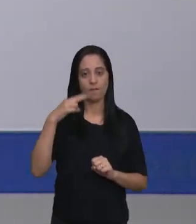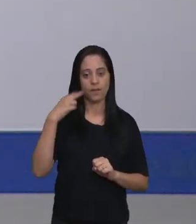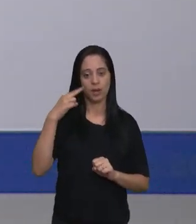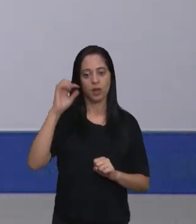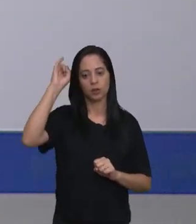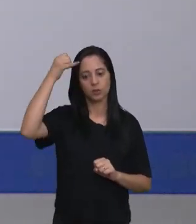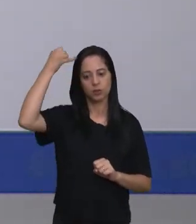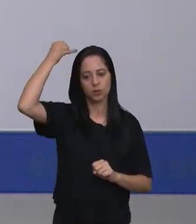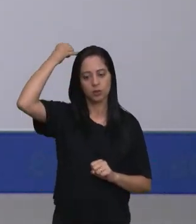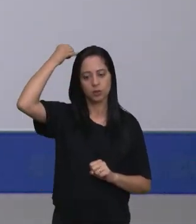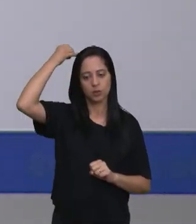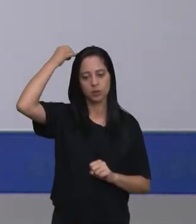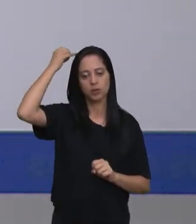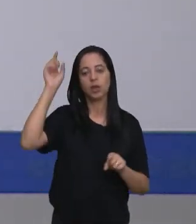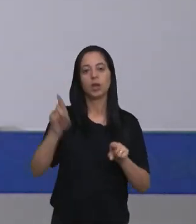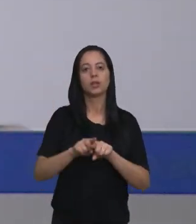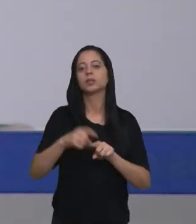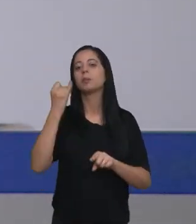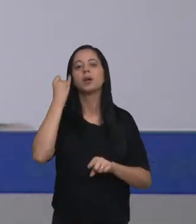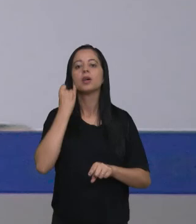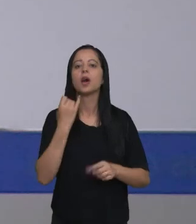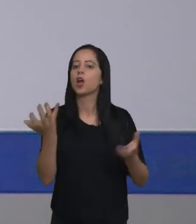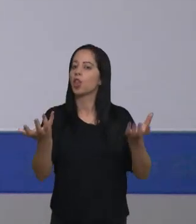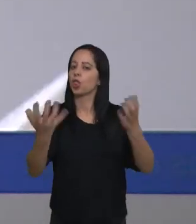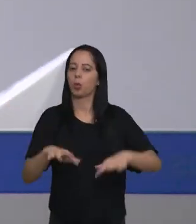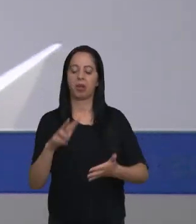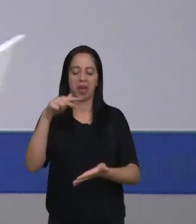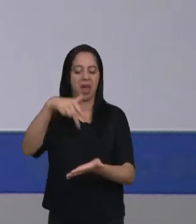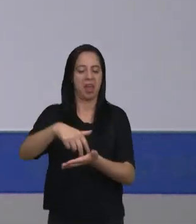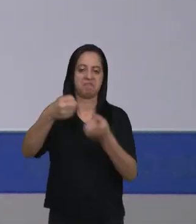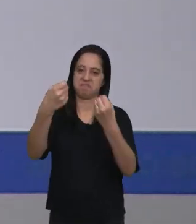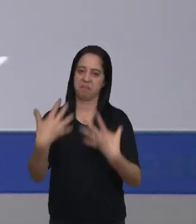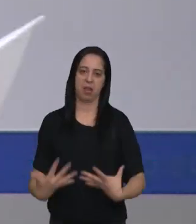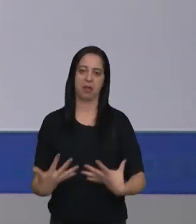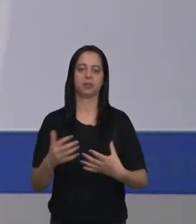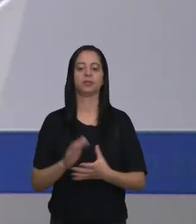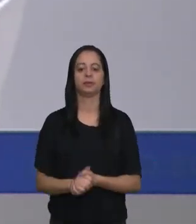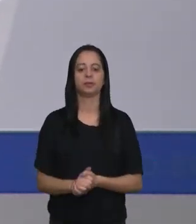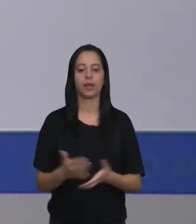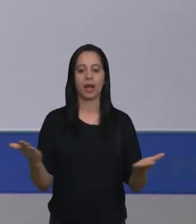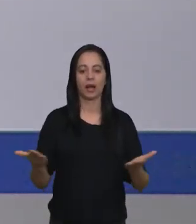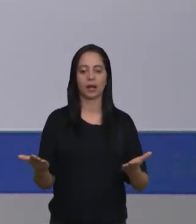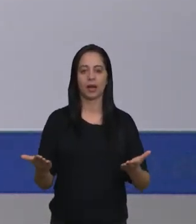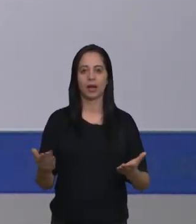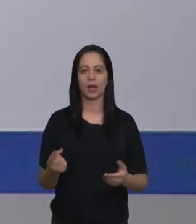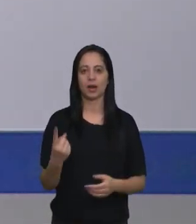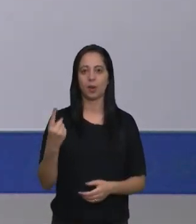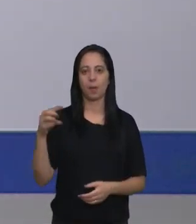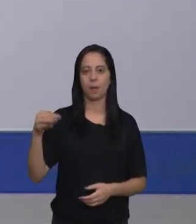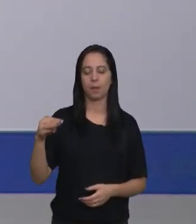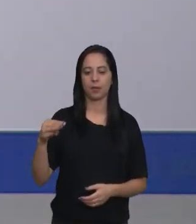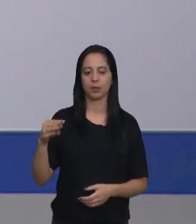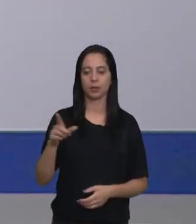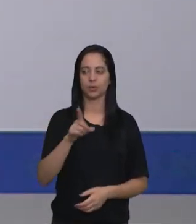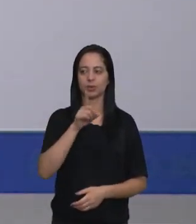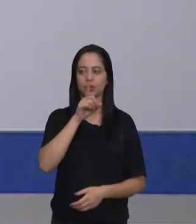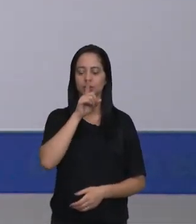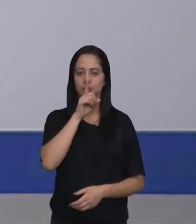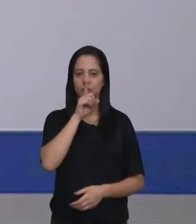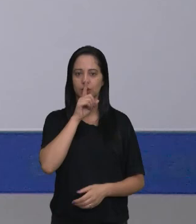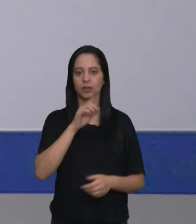José Cláudio e vereador José Luiz abriu mão da fala do grande expediente. Passaremos agora, então, um minuto de silêncio a